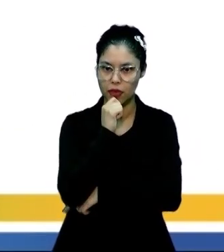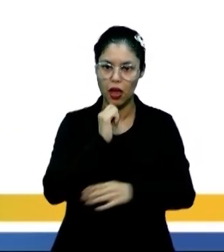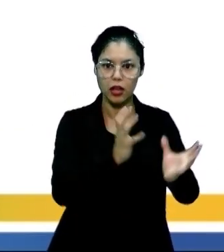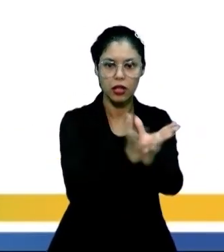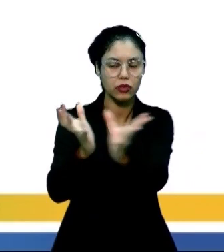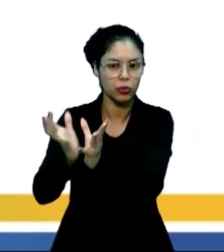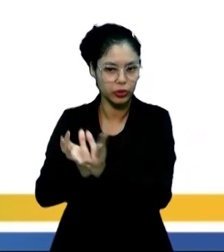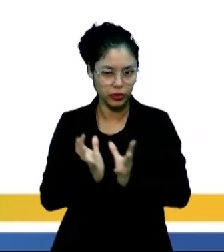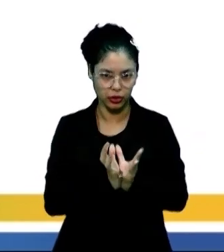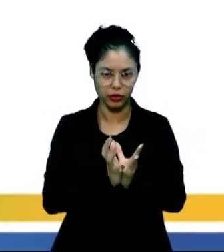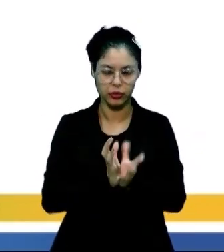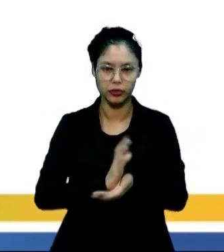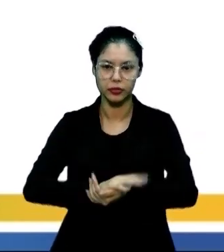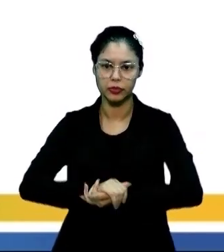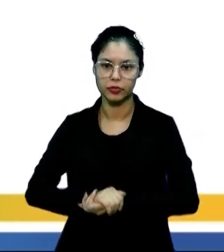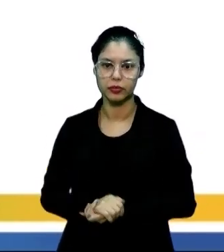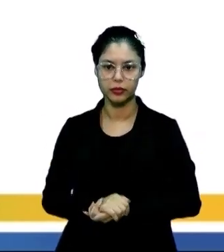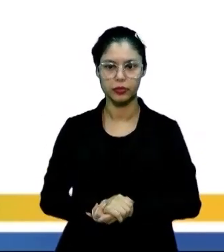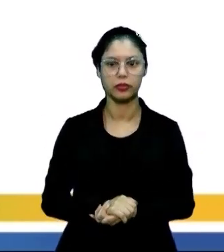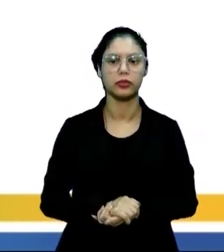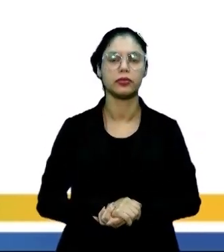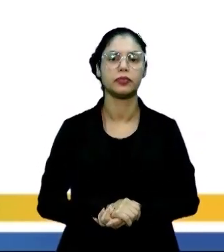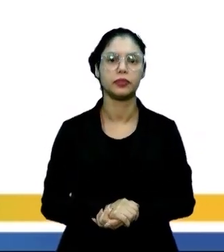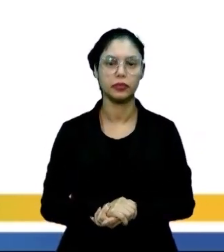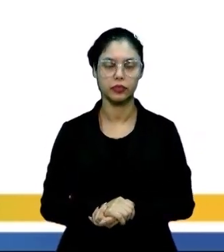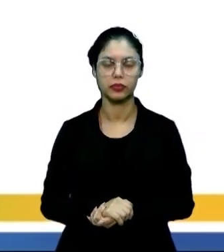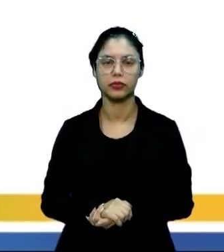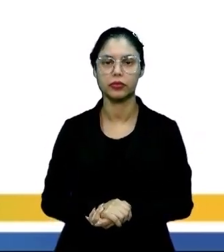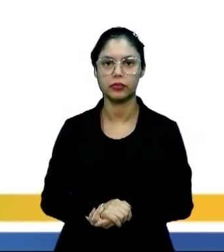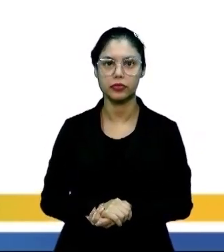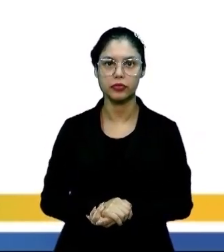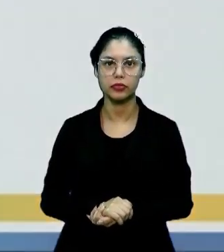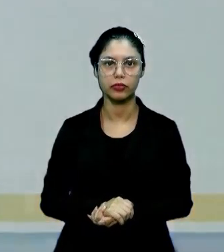social-political issues surrounding their communities.